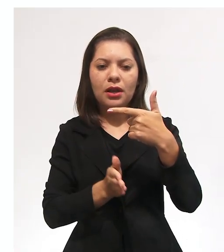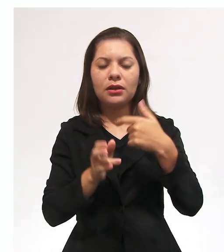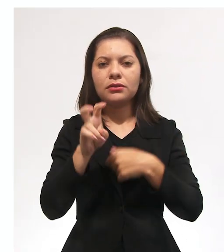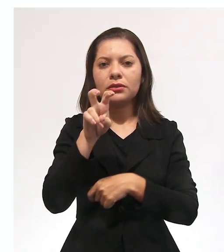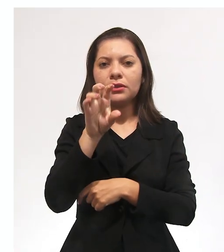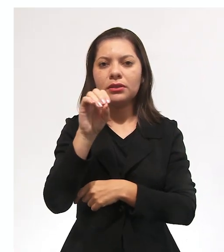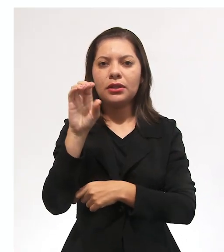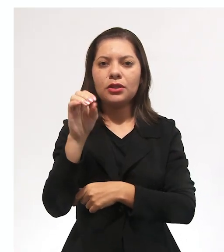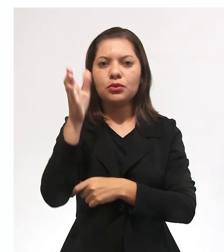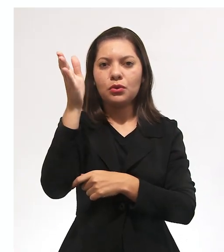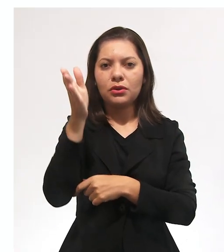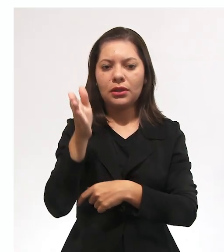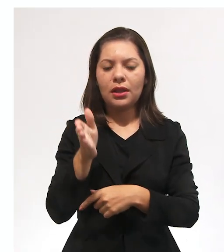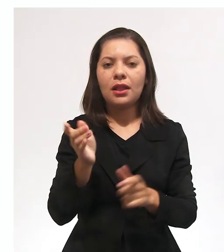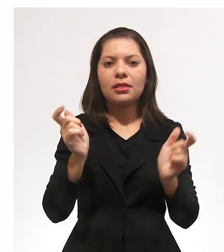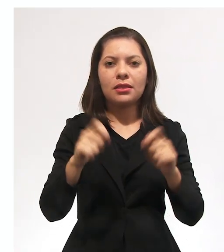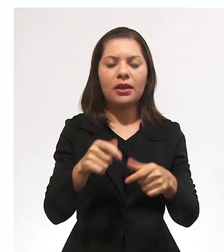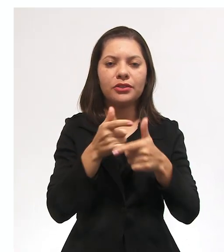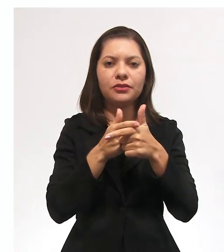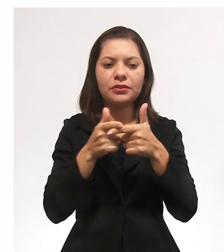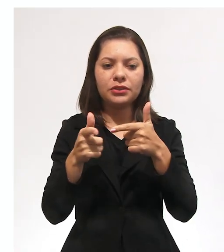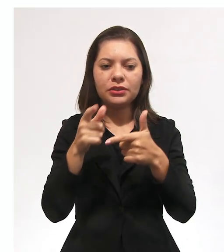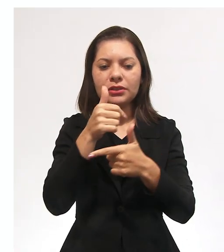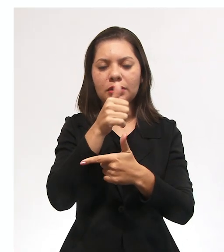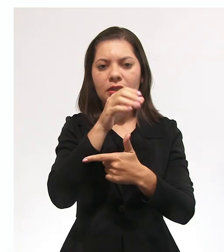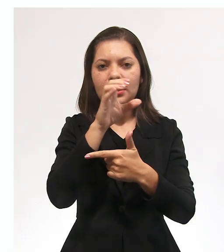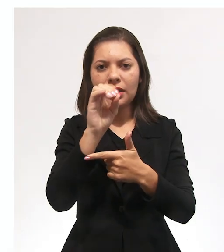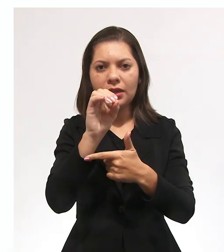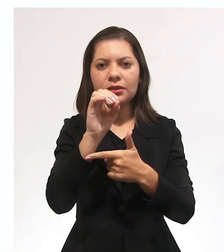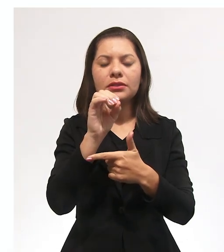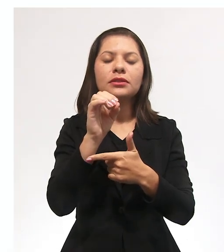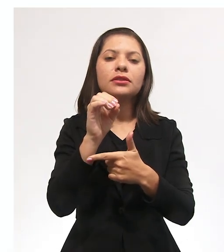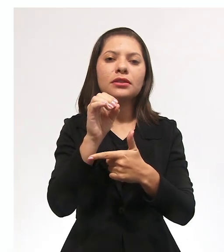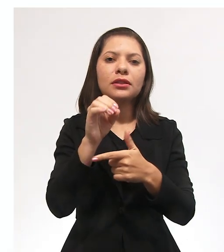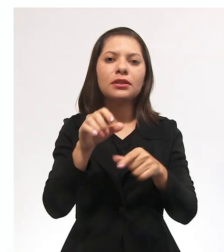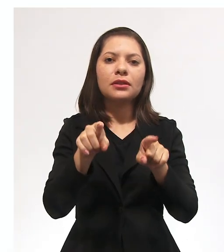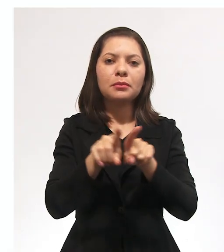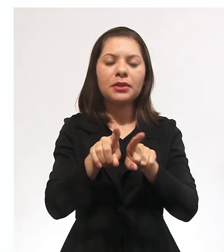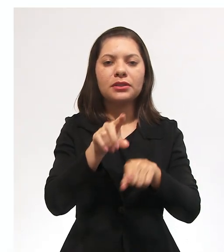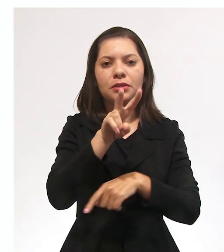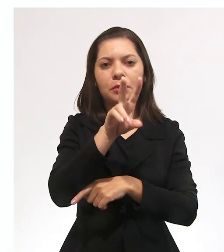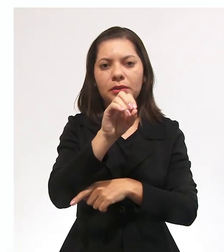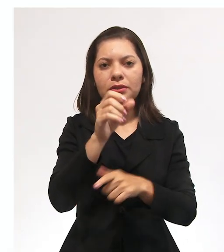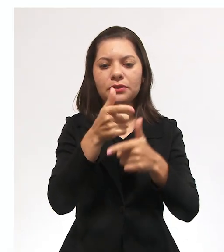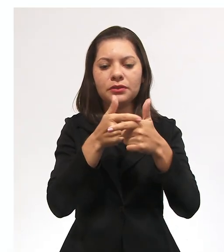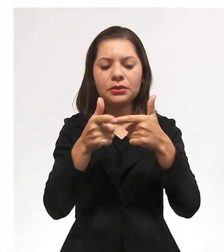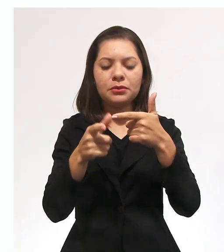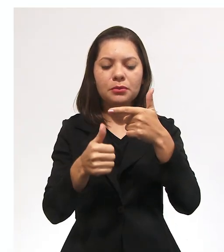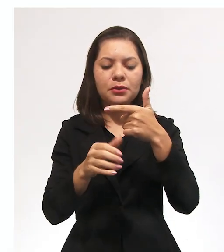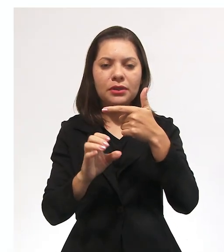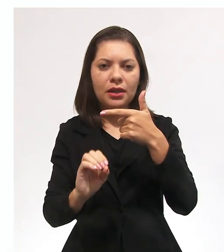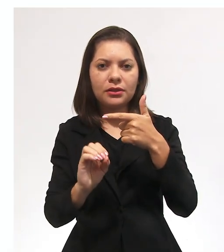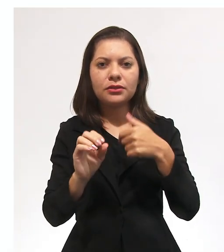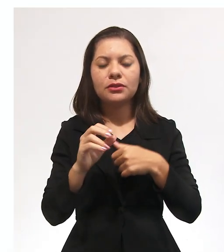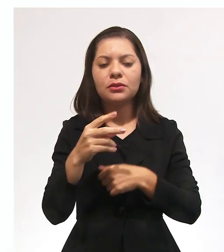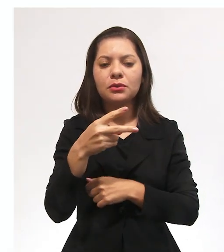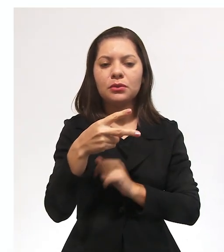Eu posso continuar dividindo. 10 dividido por 10, 50 dividido por 10. A gente vai